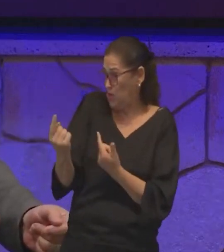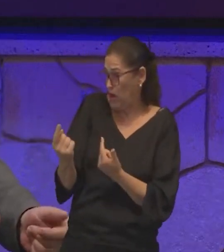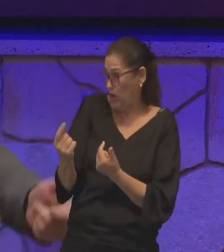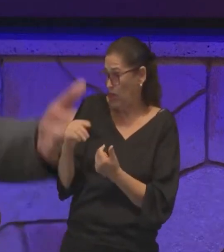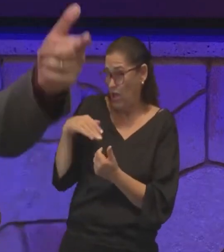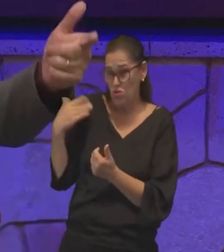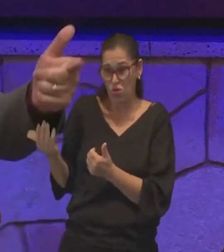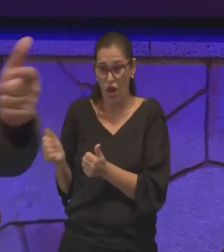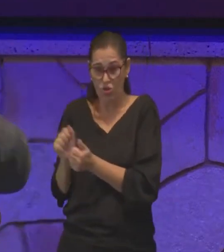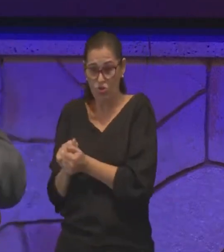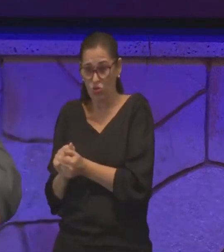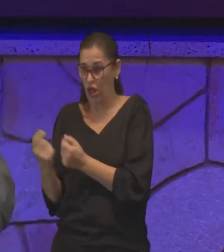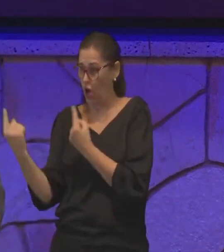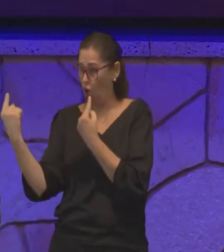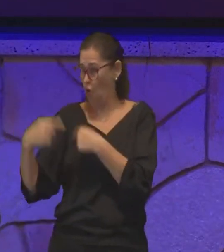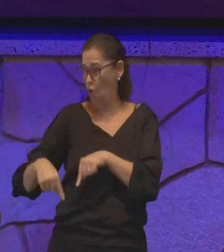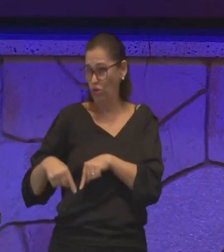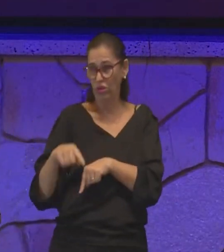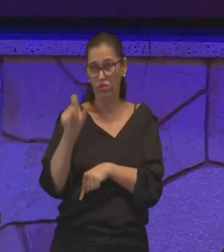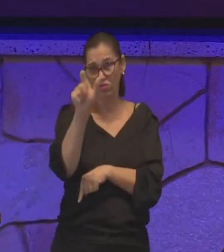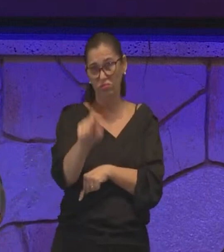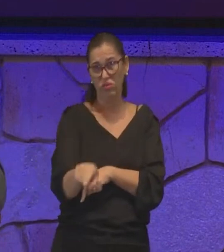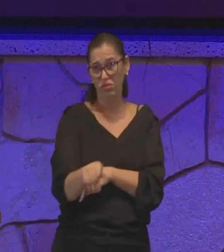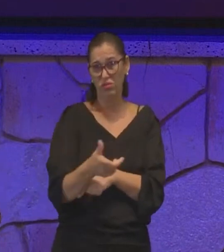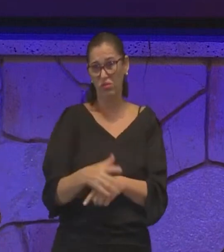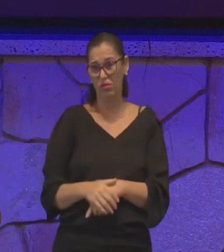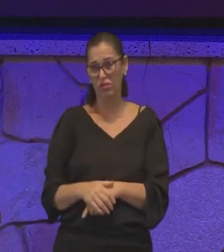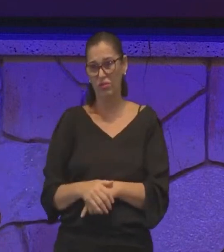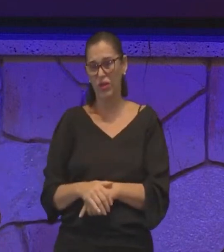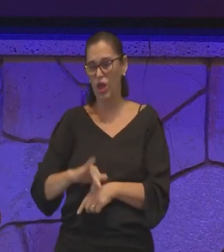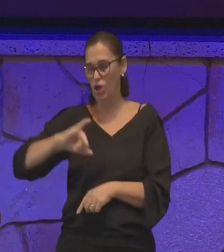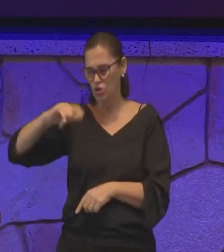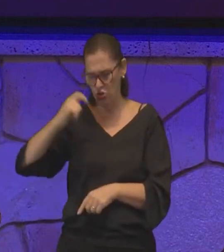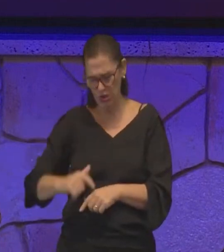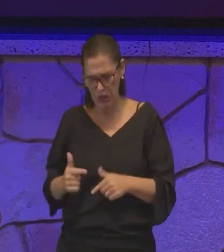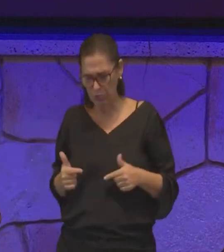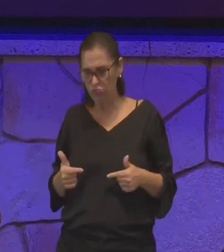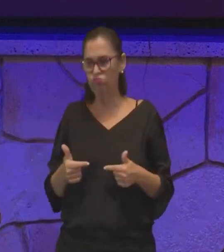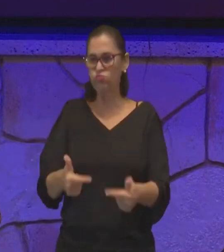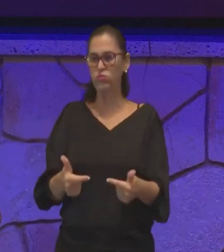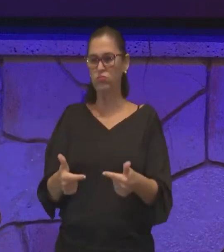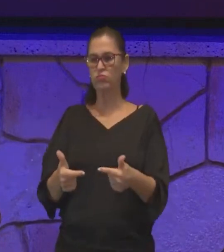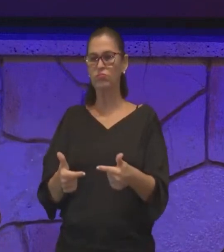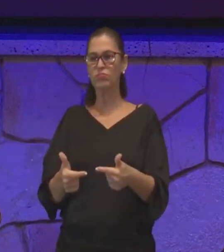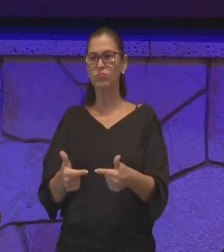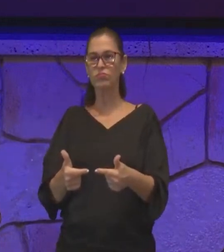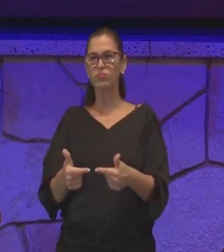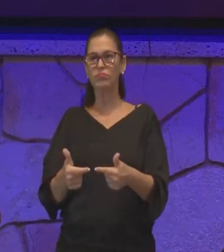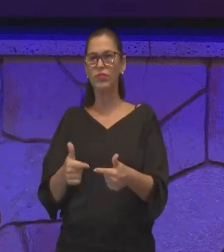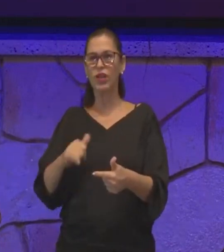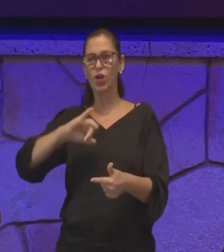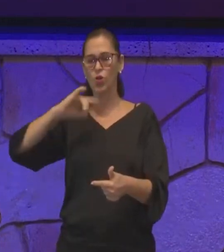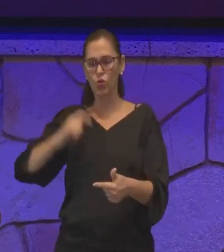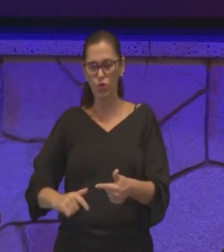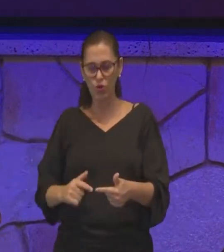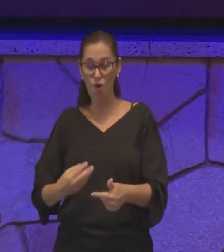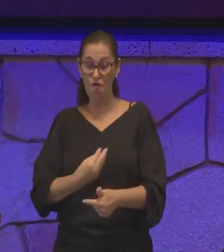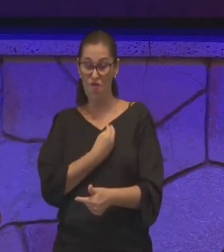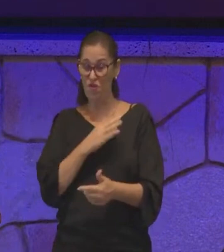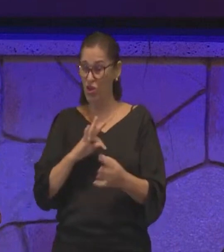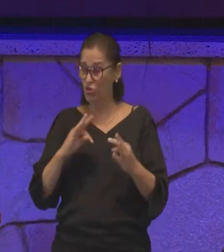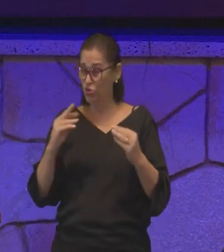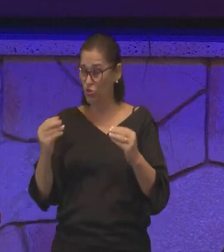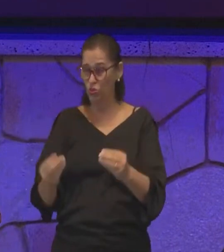seu lado se levanta contra você. José enfrenta tudo isso. Ele passa por tudo isso, conforme